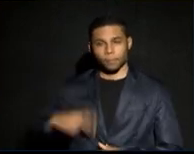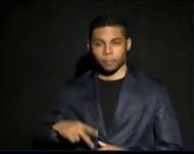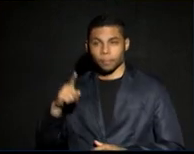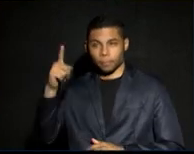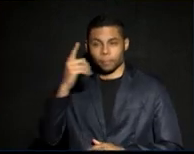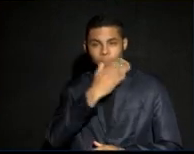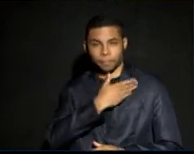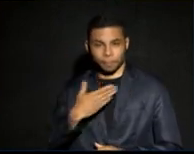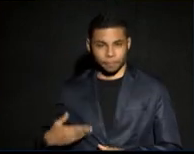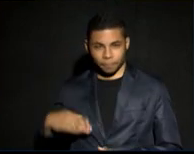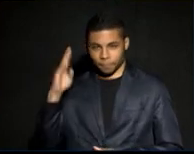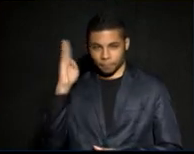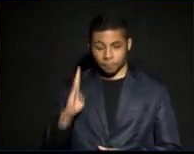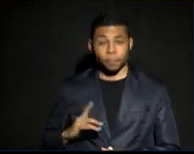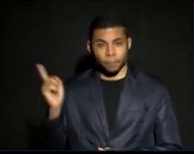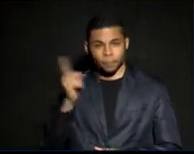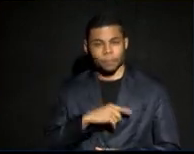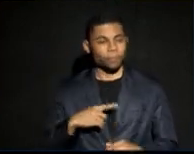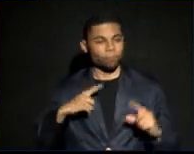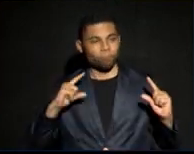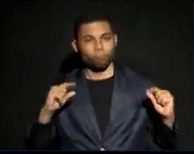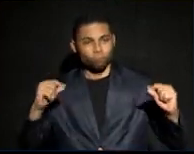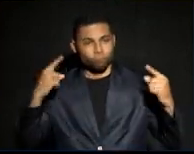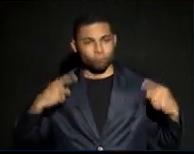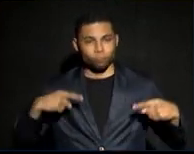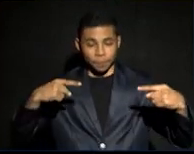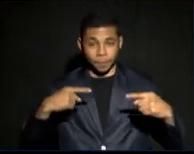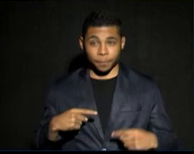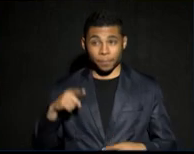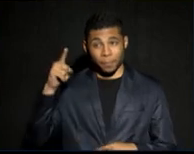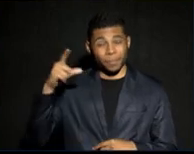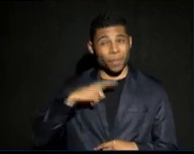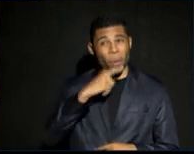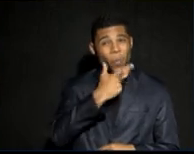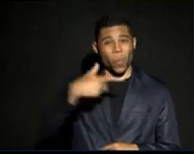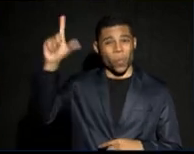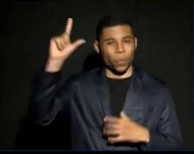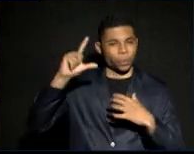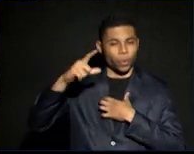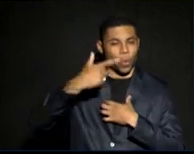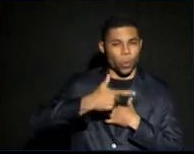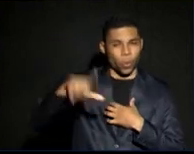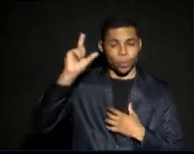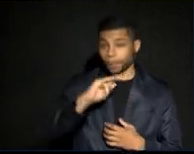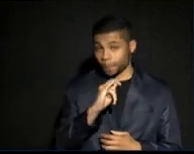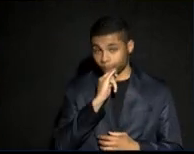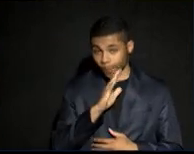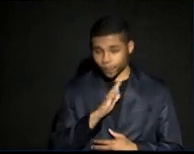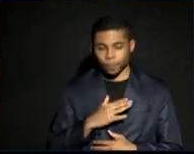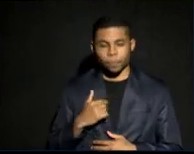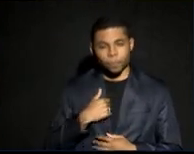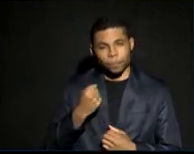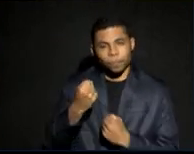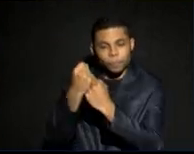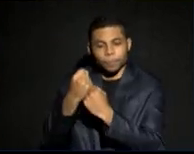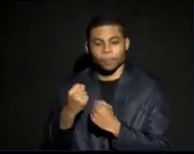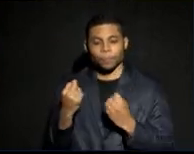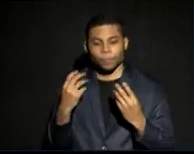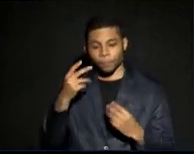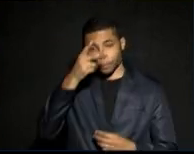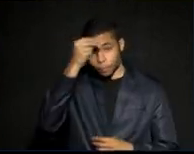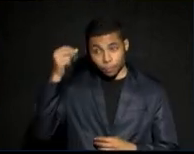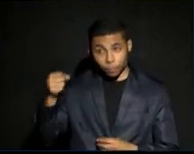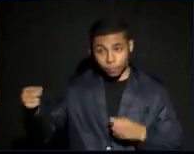república toma conta do Imaginário e da discussão eleições Governador tem outra natureza é Eu por exemplo tem um apoio muito grande